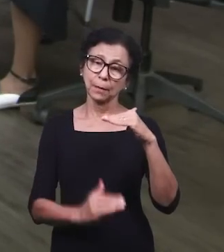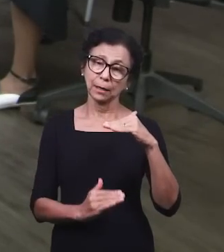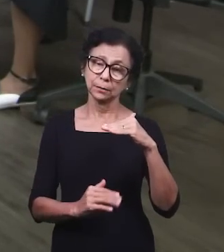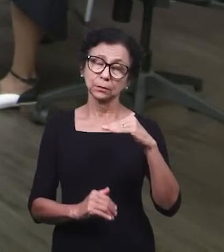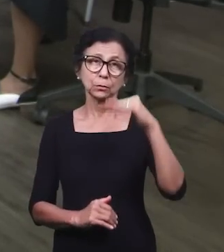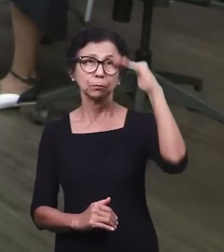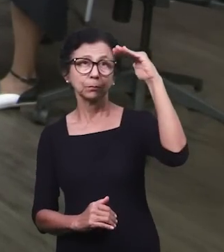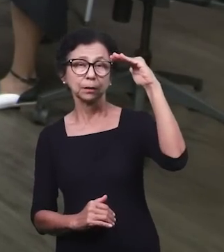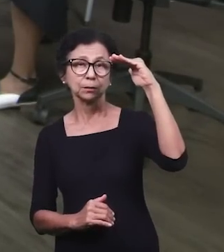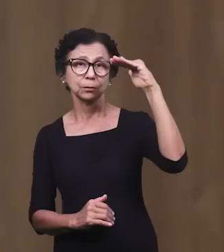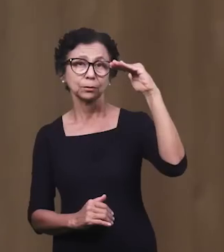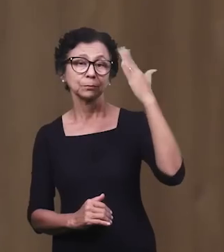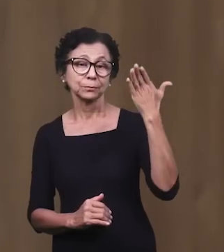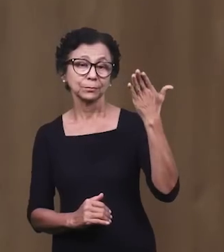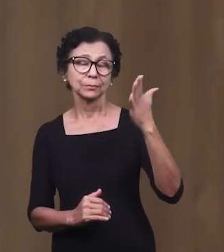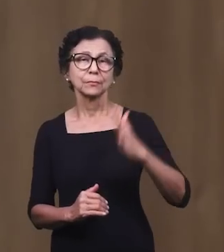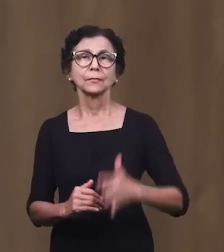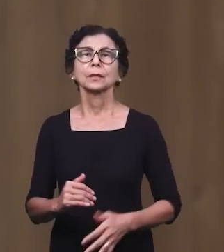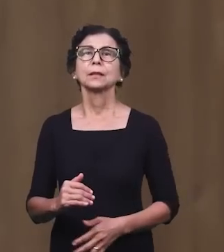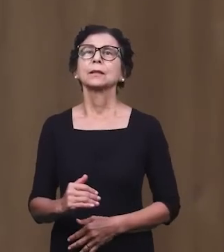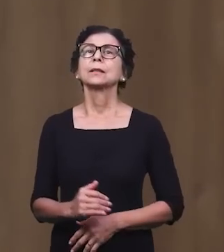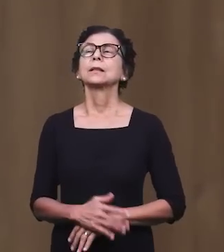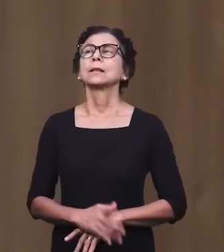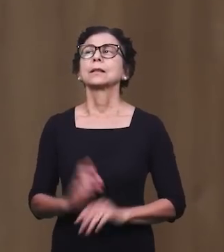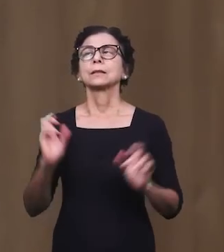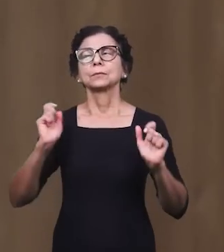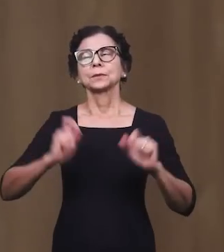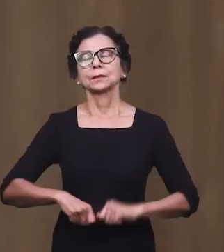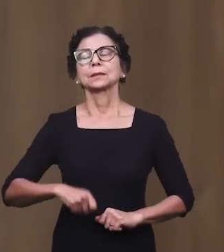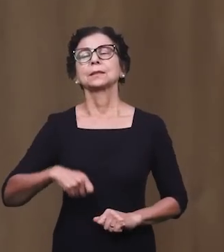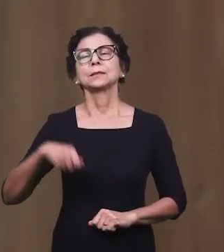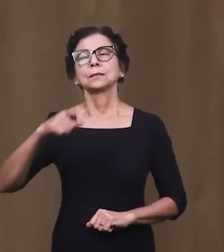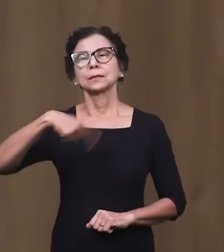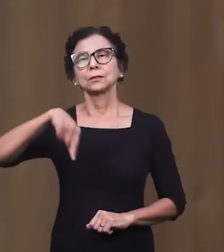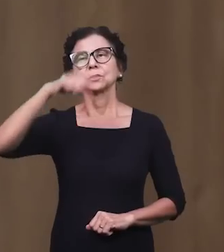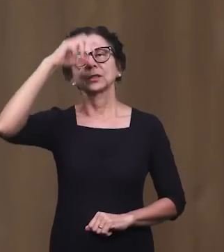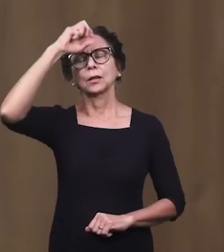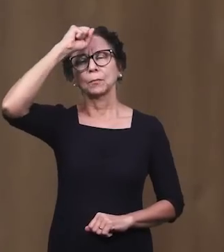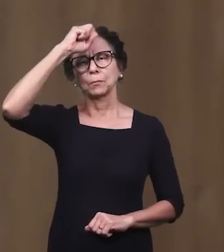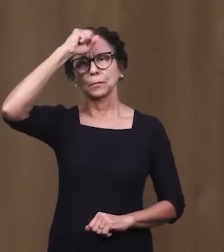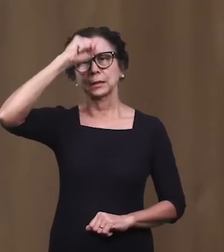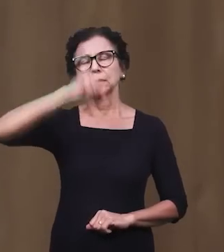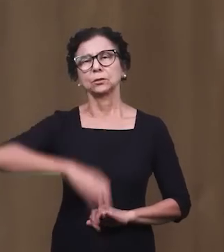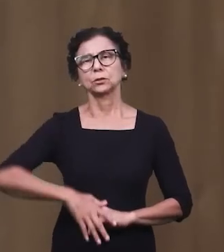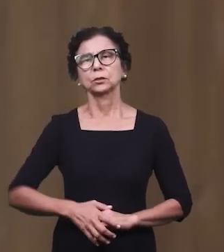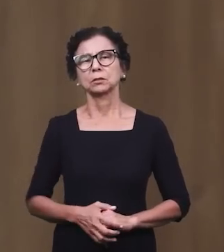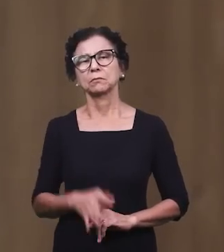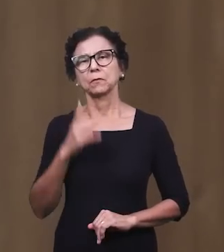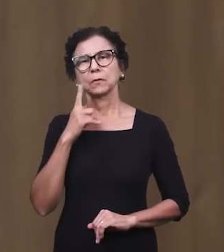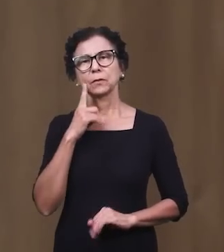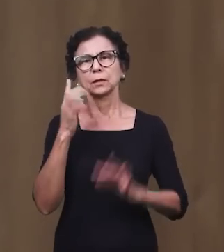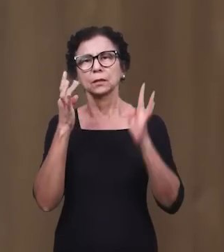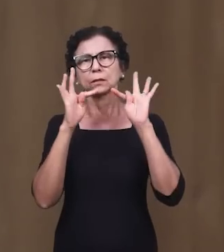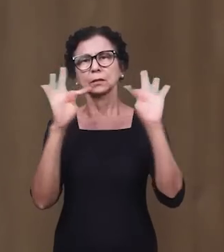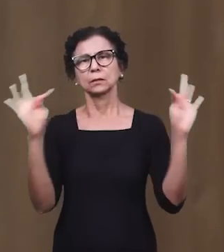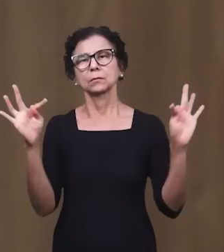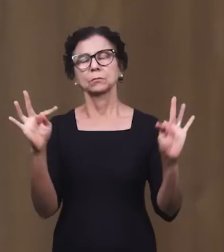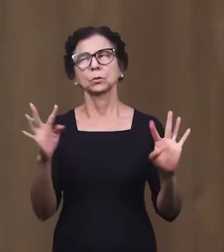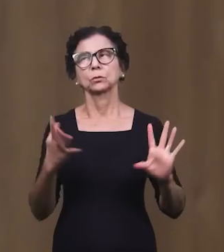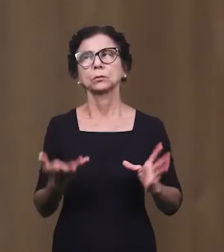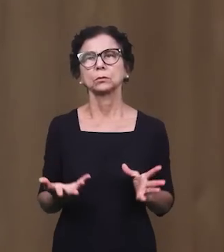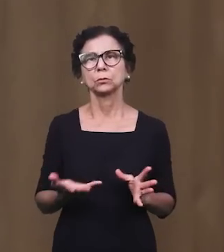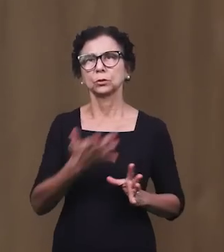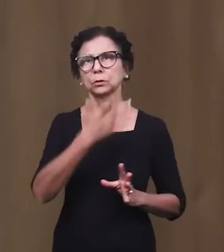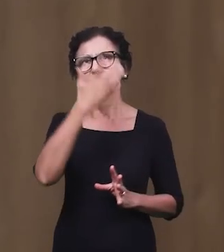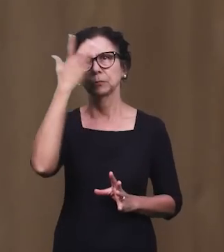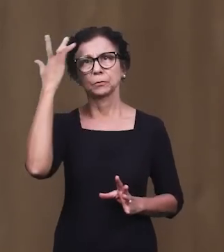impossível. E a gente aprende muito também. Você tem muitas histórias de pessoas que, por alguma